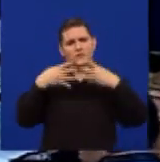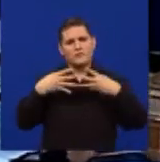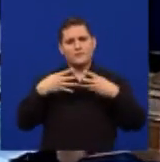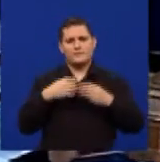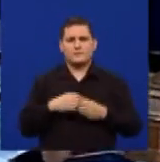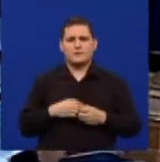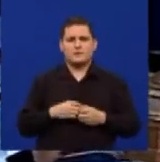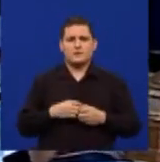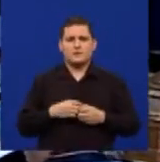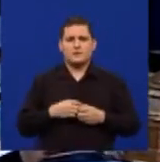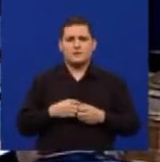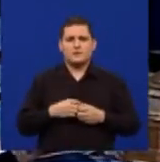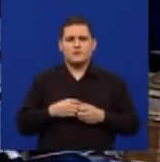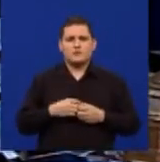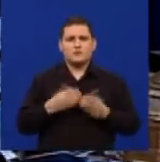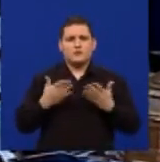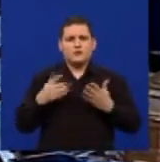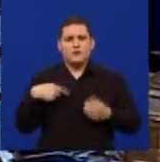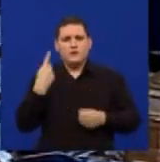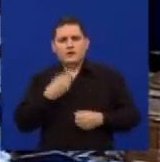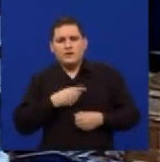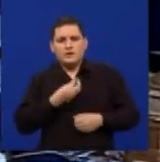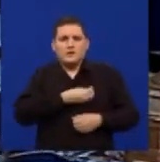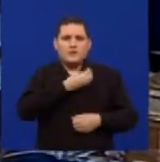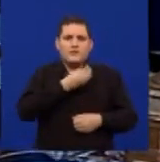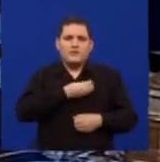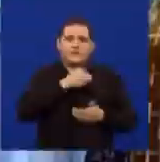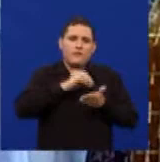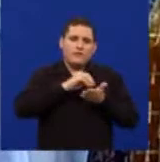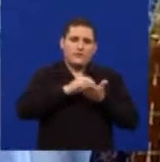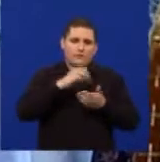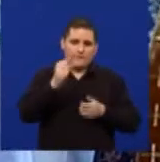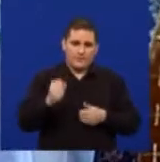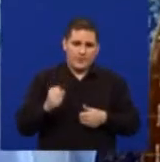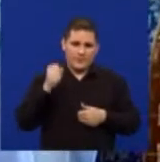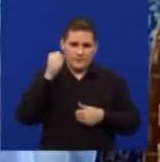Iluminamos-nos então no mistério pascal, na hora derradeira de Jesus,